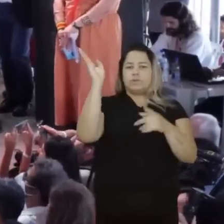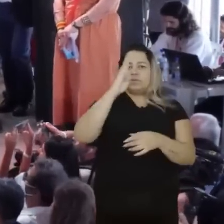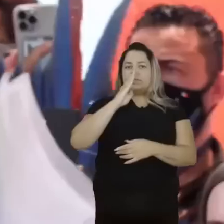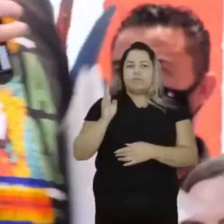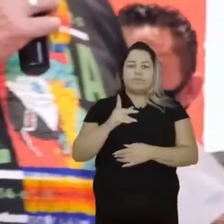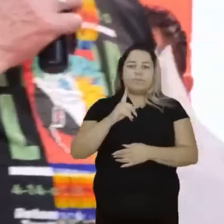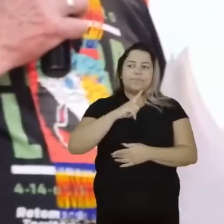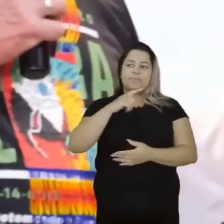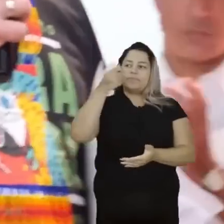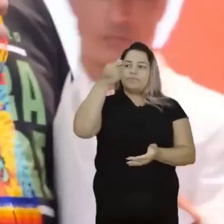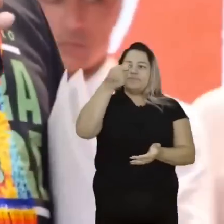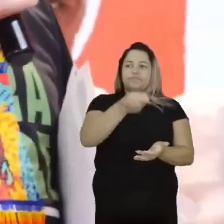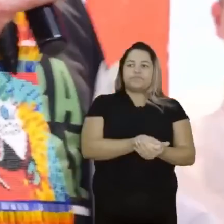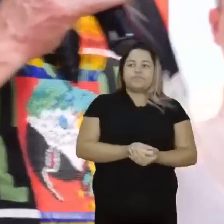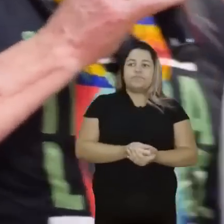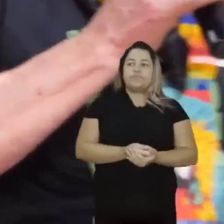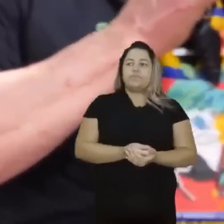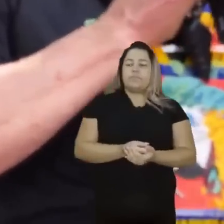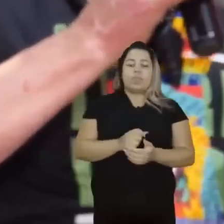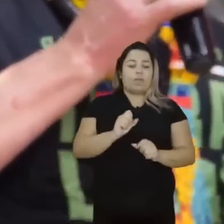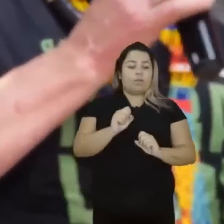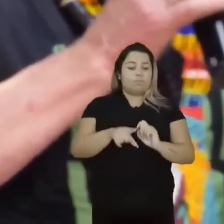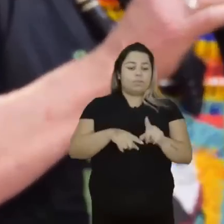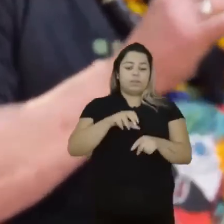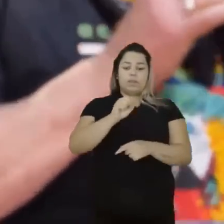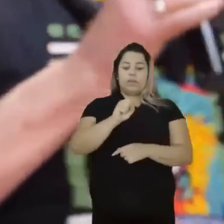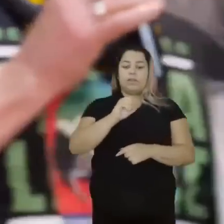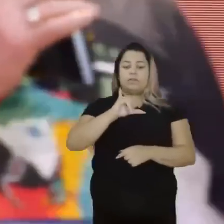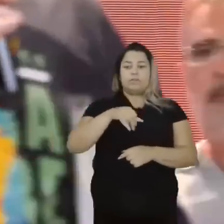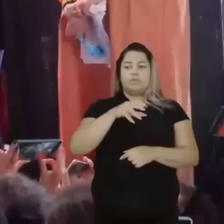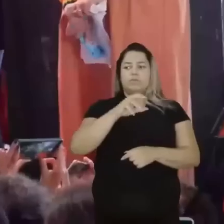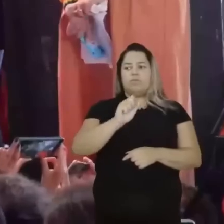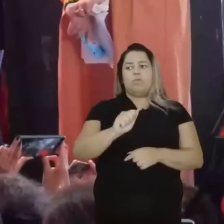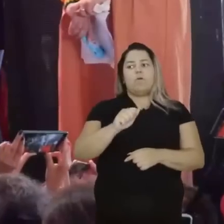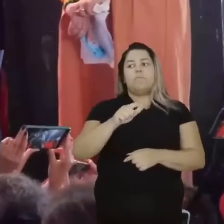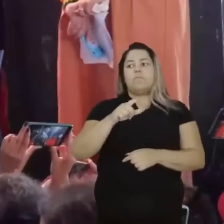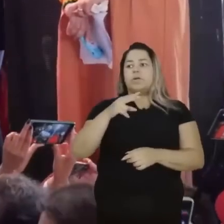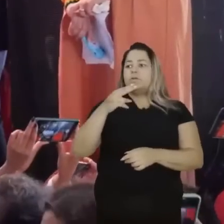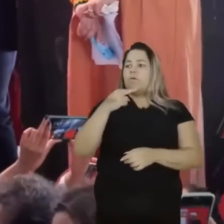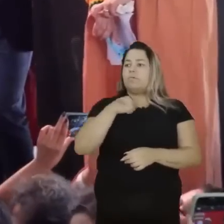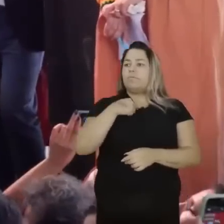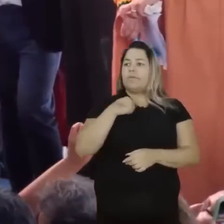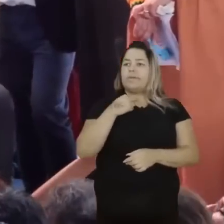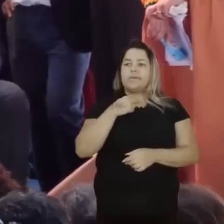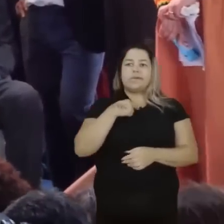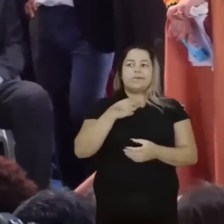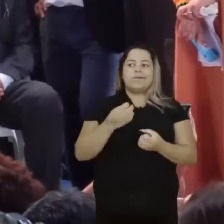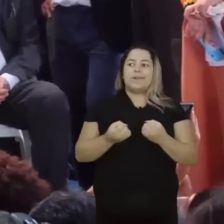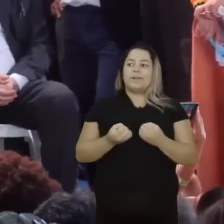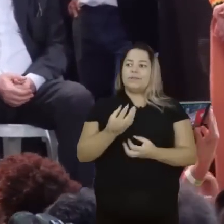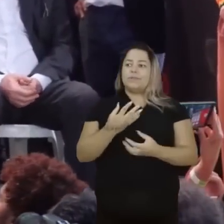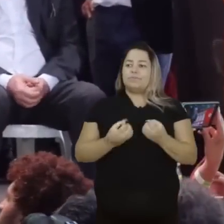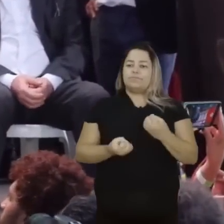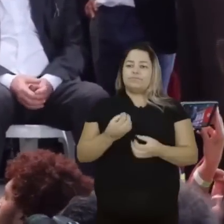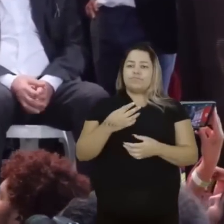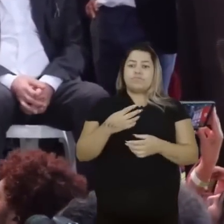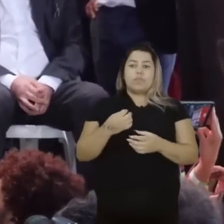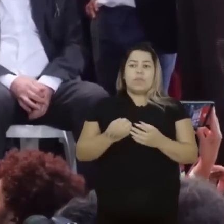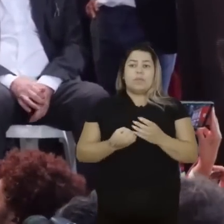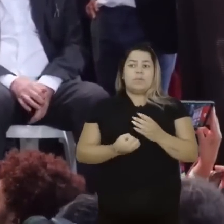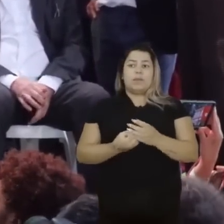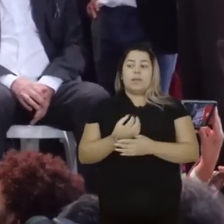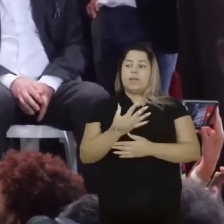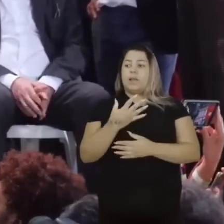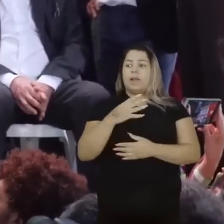direito de plantar soja de forma ilegal, de fazer queimada para criar gado.